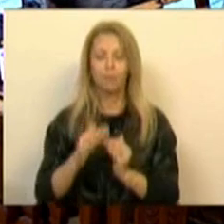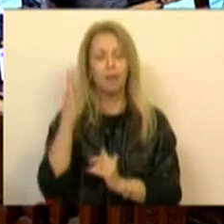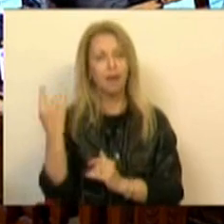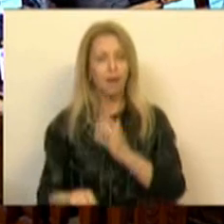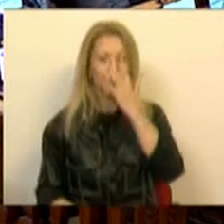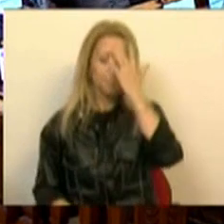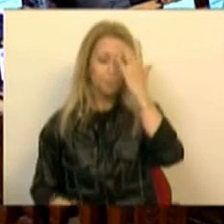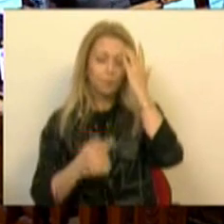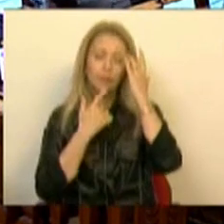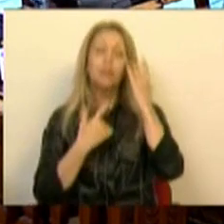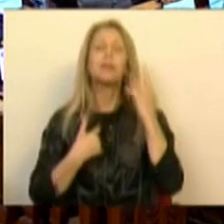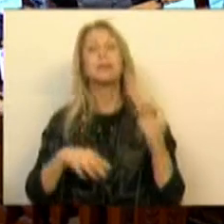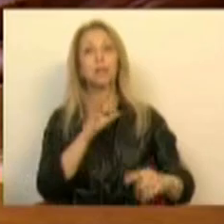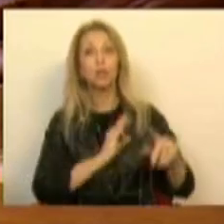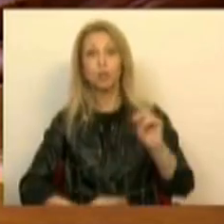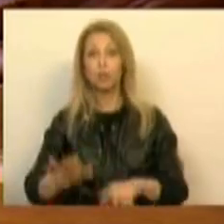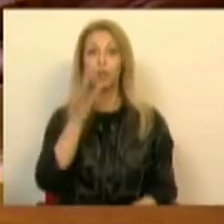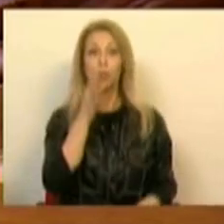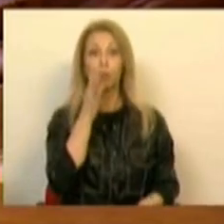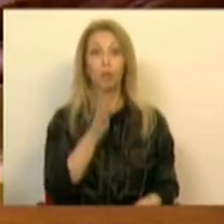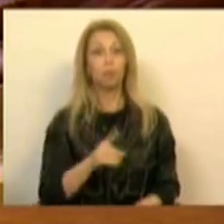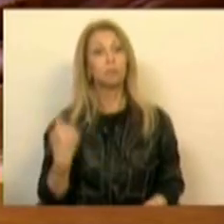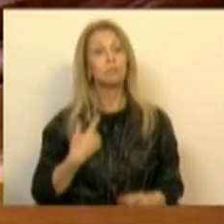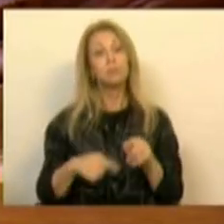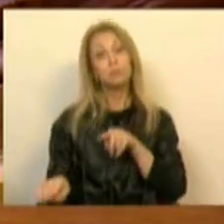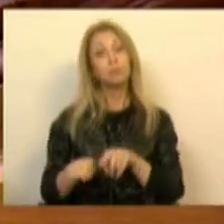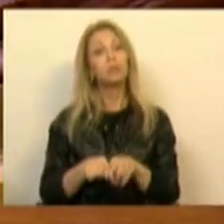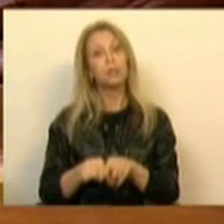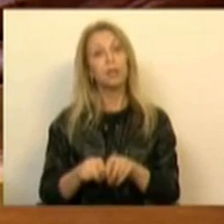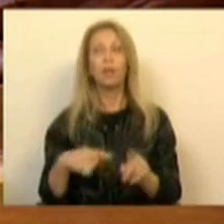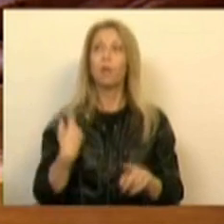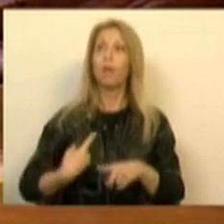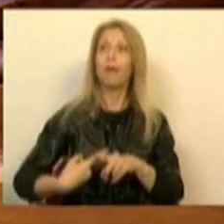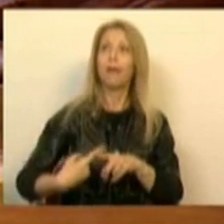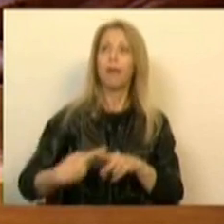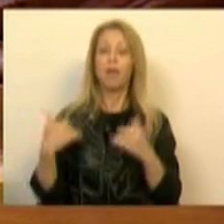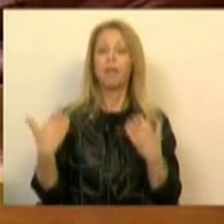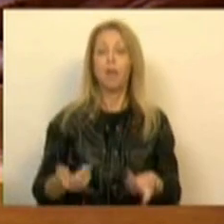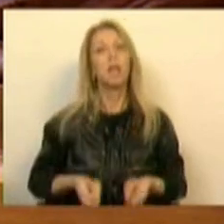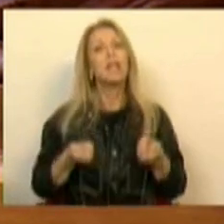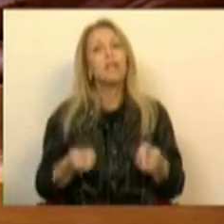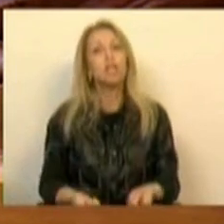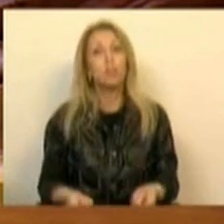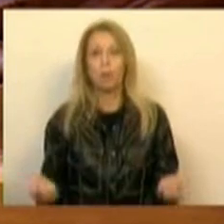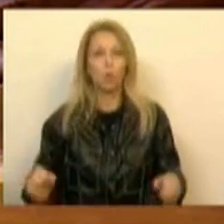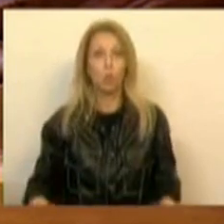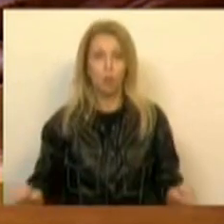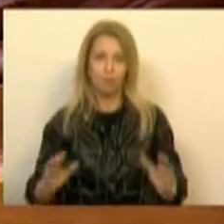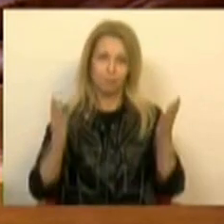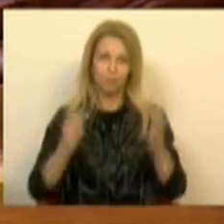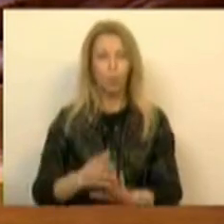Dizem, senhores deputados, que com as nossas políticas não atraímos investimento, pois o ano passado,